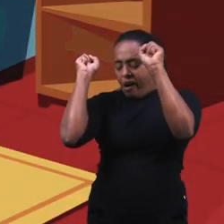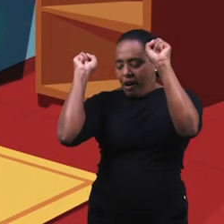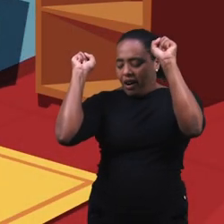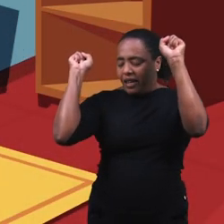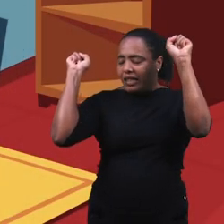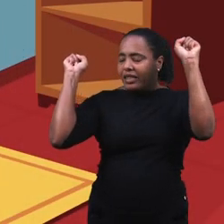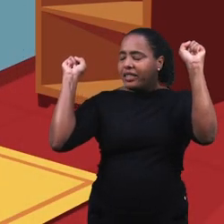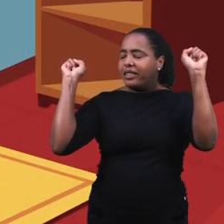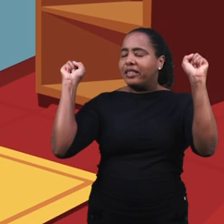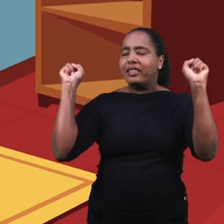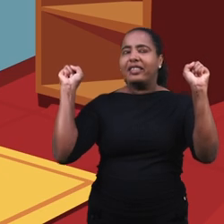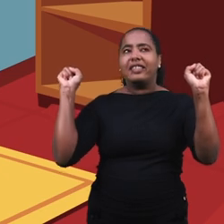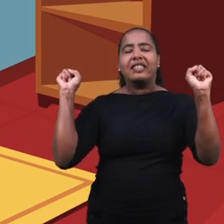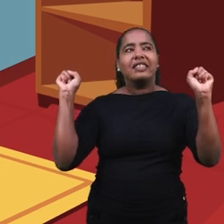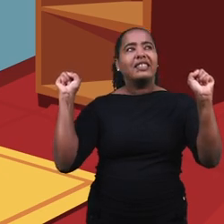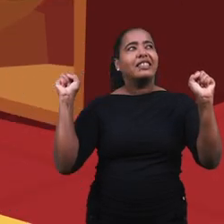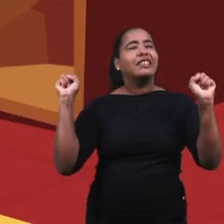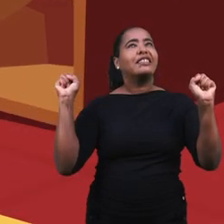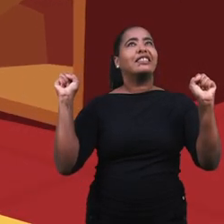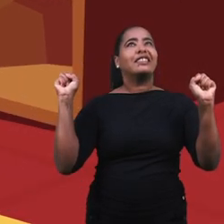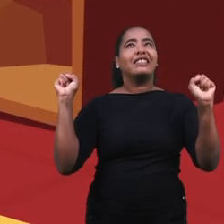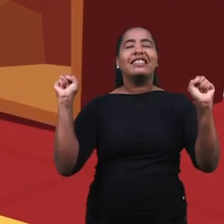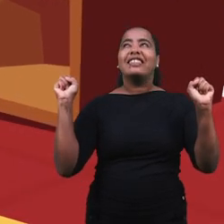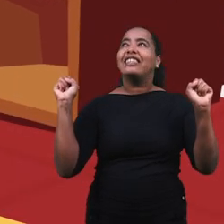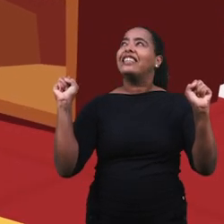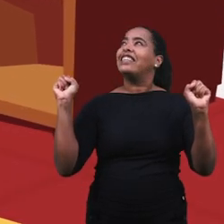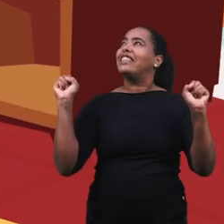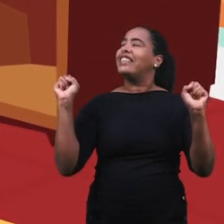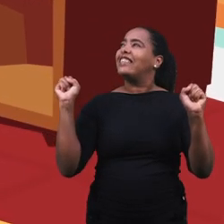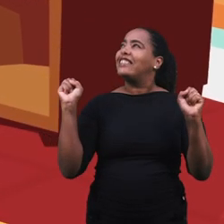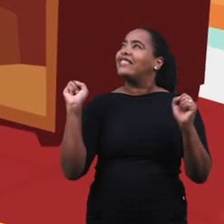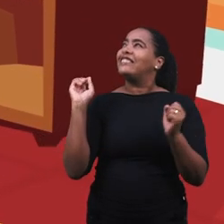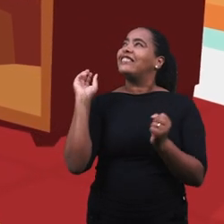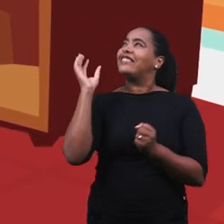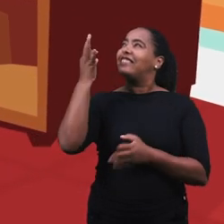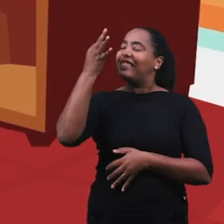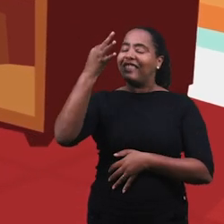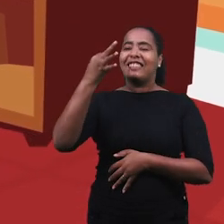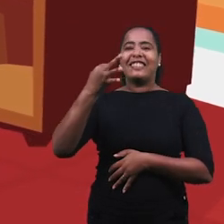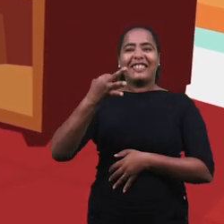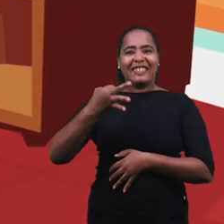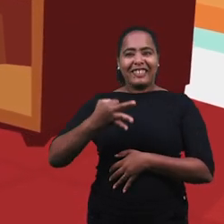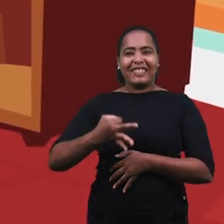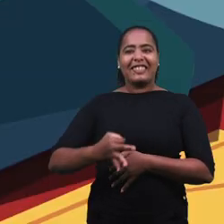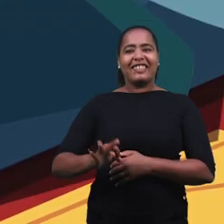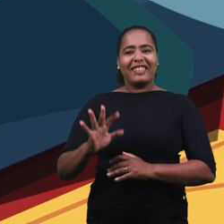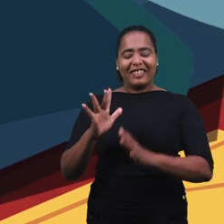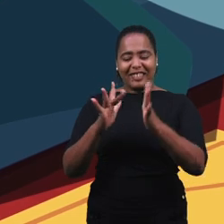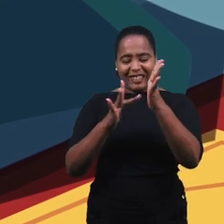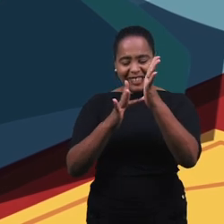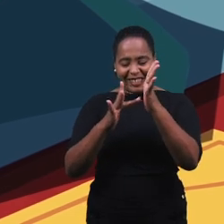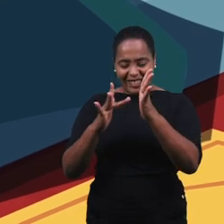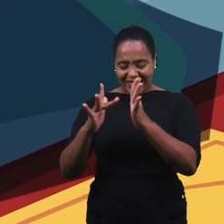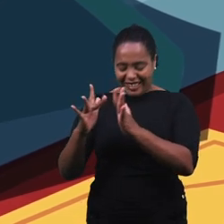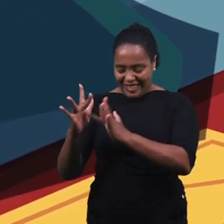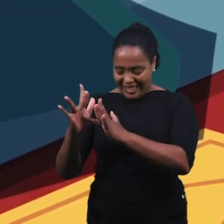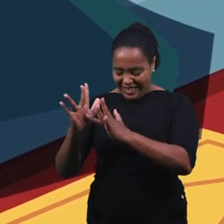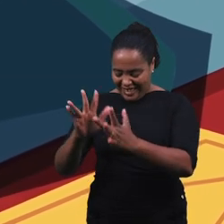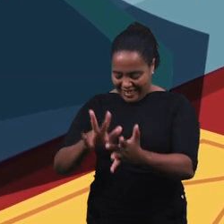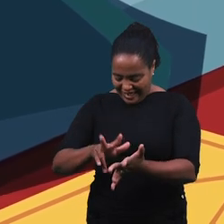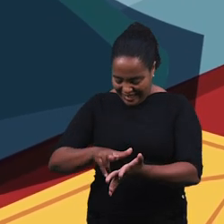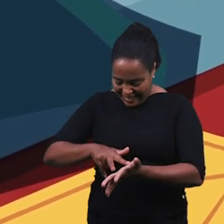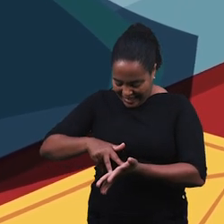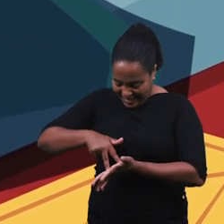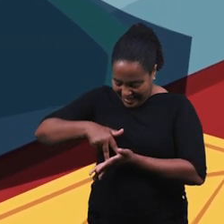e me levanto, pois sei que